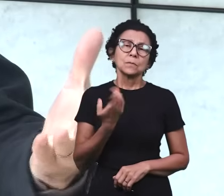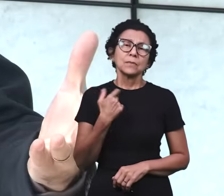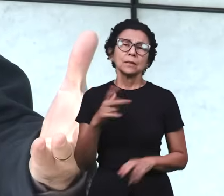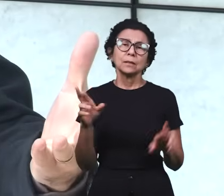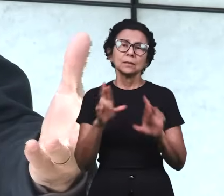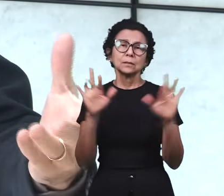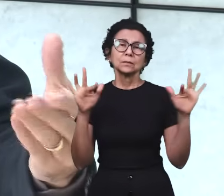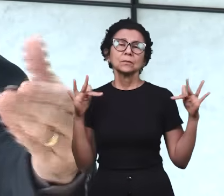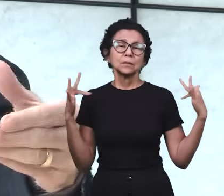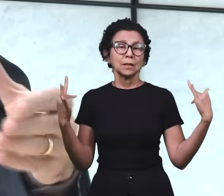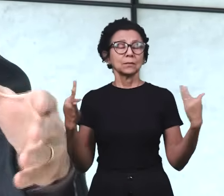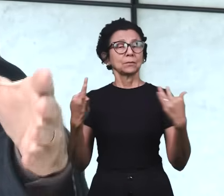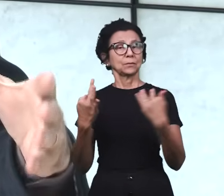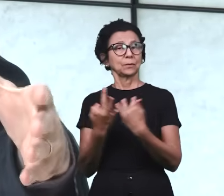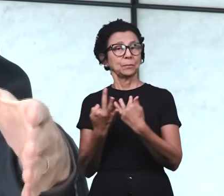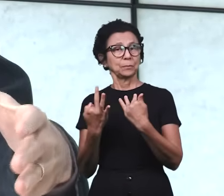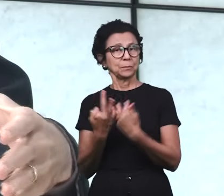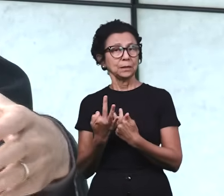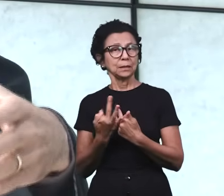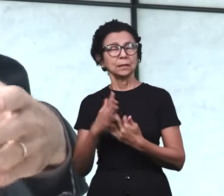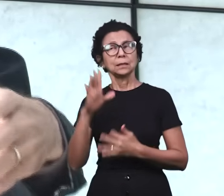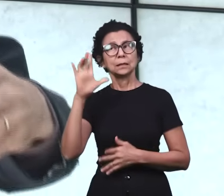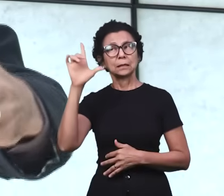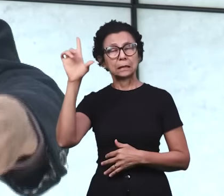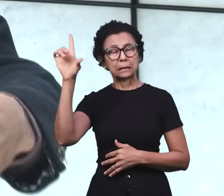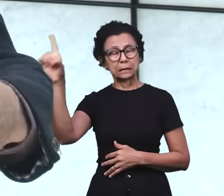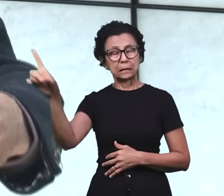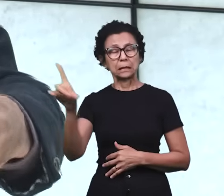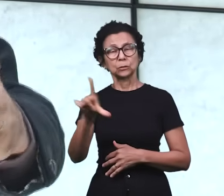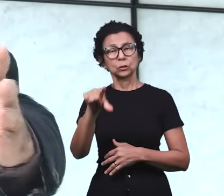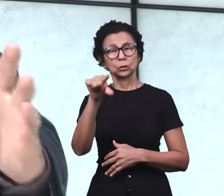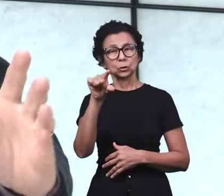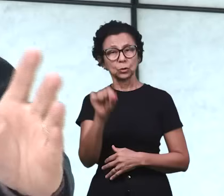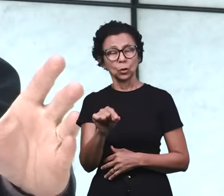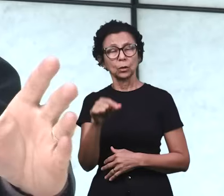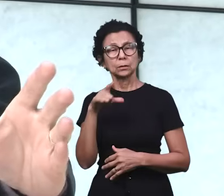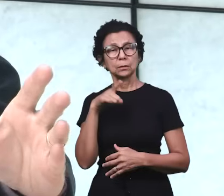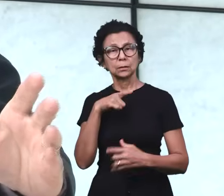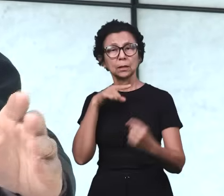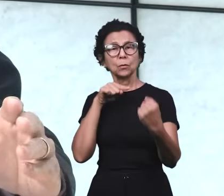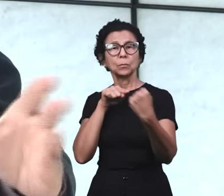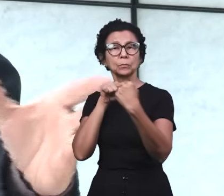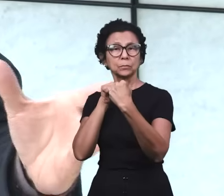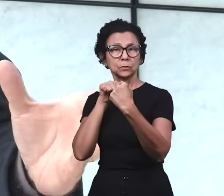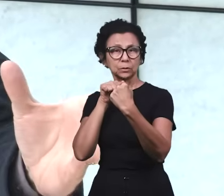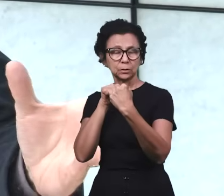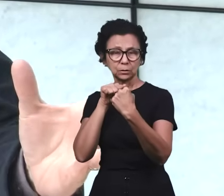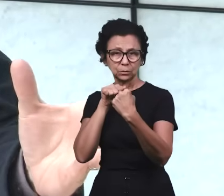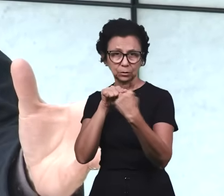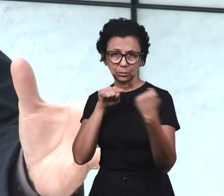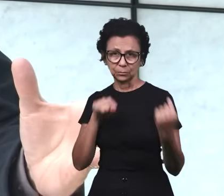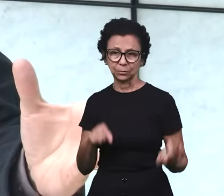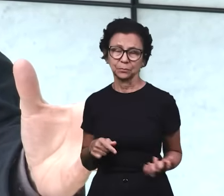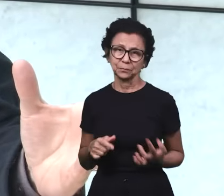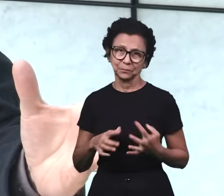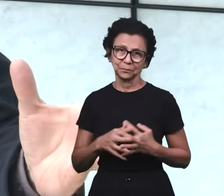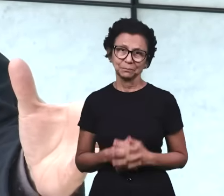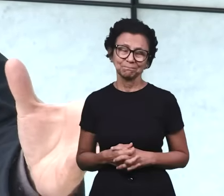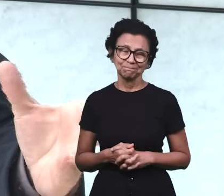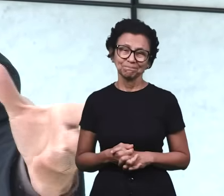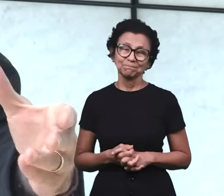como família. Deus tem um propósito naquela posição que Ele te coloca. E veja, conforme o pastor